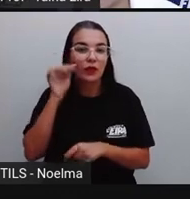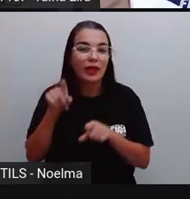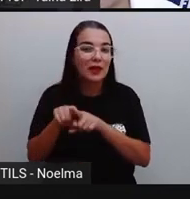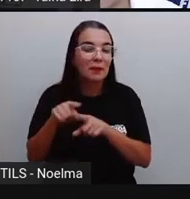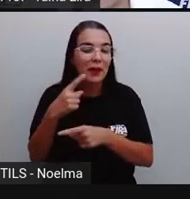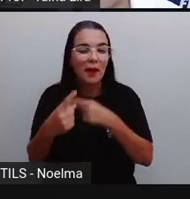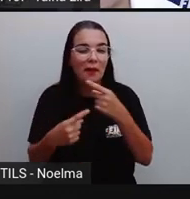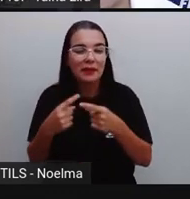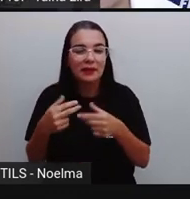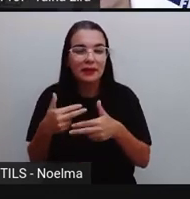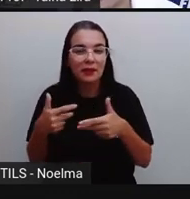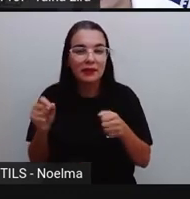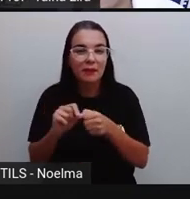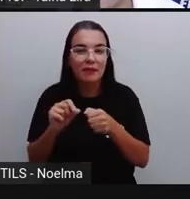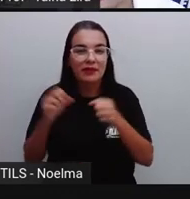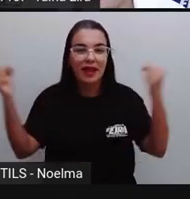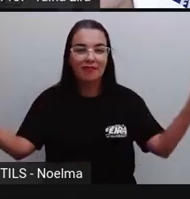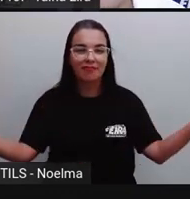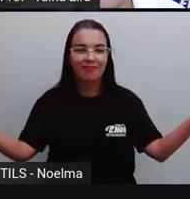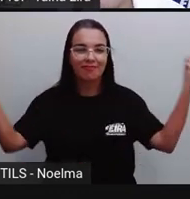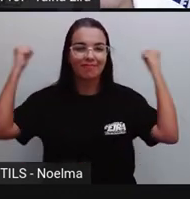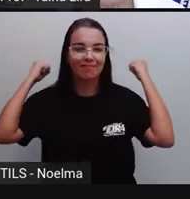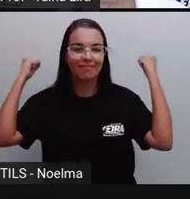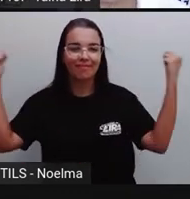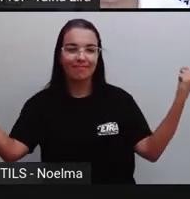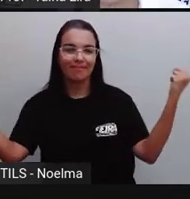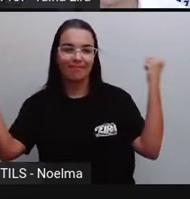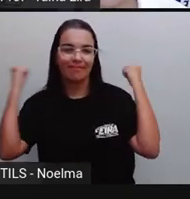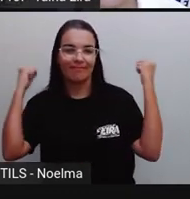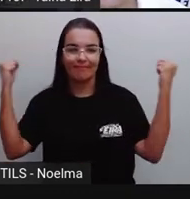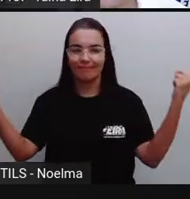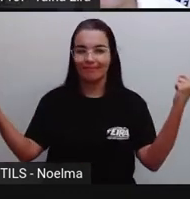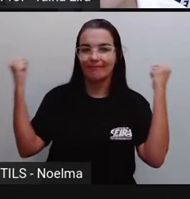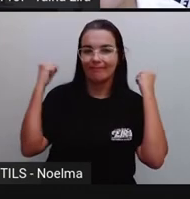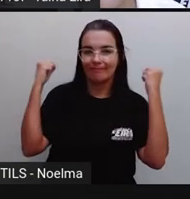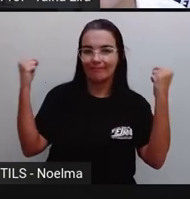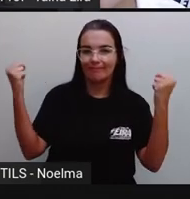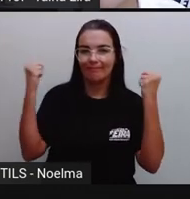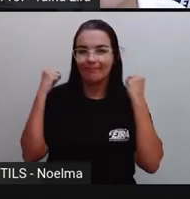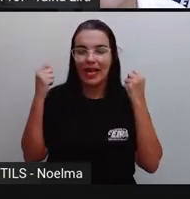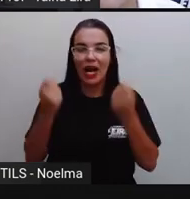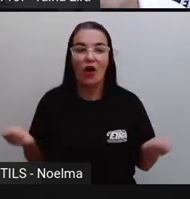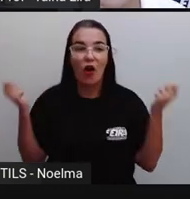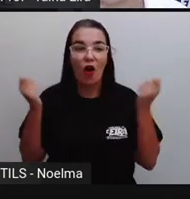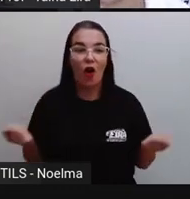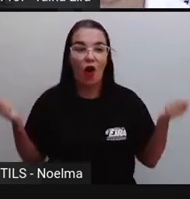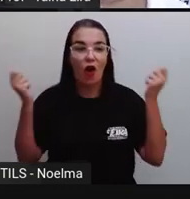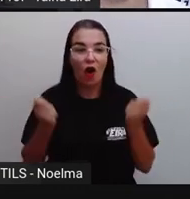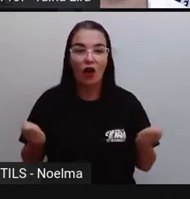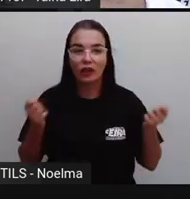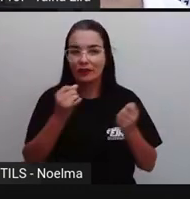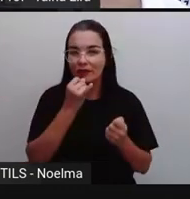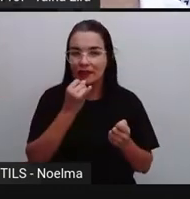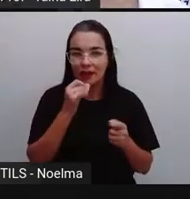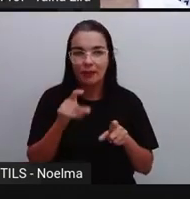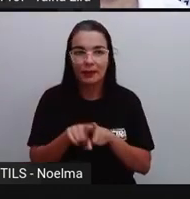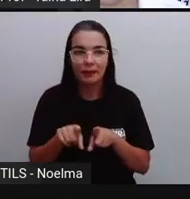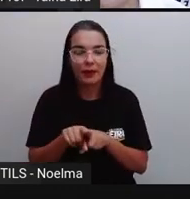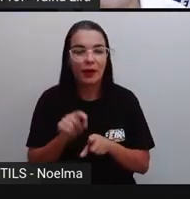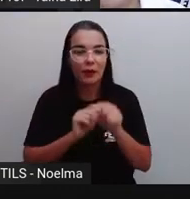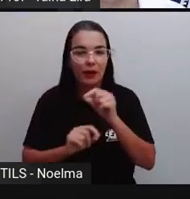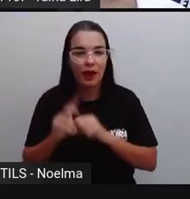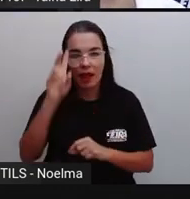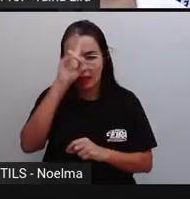alguns instrumentos aí, ó, de fazer atividade, como a corda, por exemplo, tá? Lembra que a Pró falou que